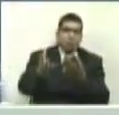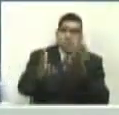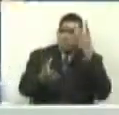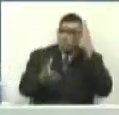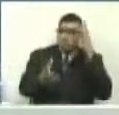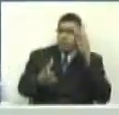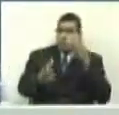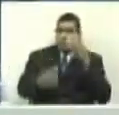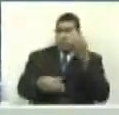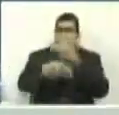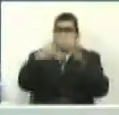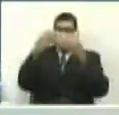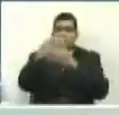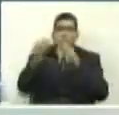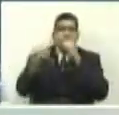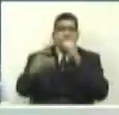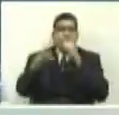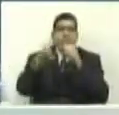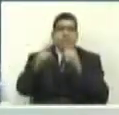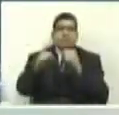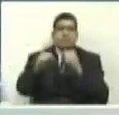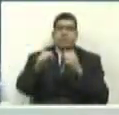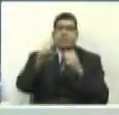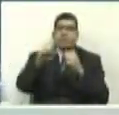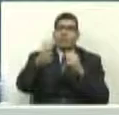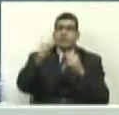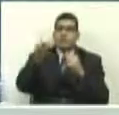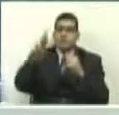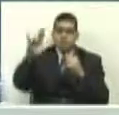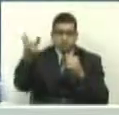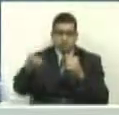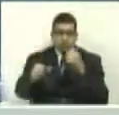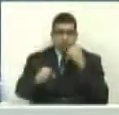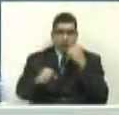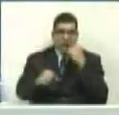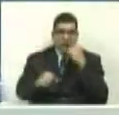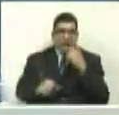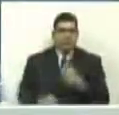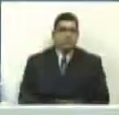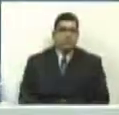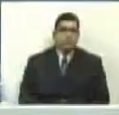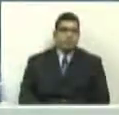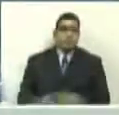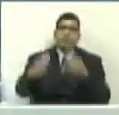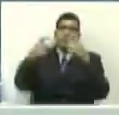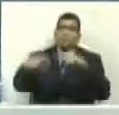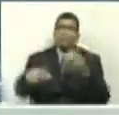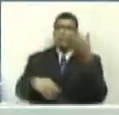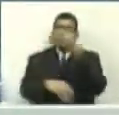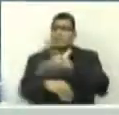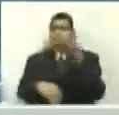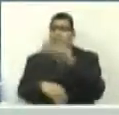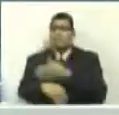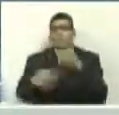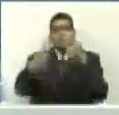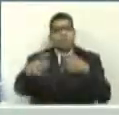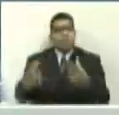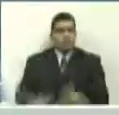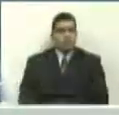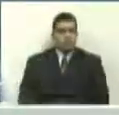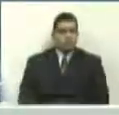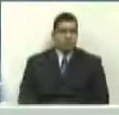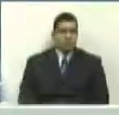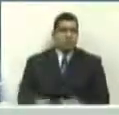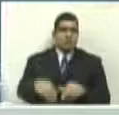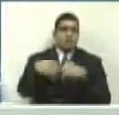Para as obras do Alto Solimões de 18 milhões de reais? Para onde foram esses recursos?